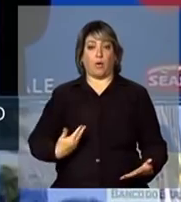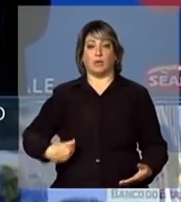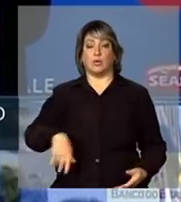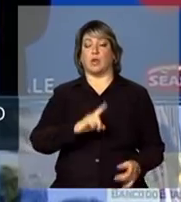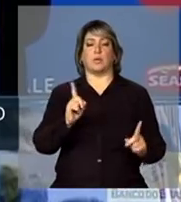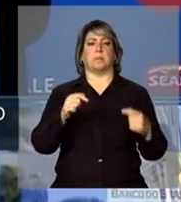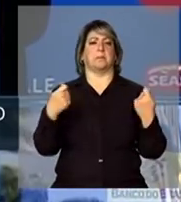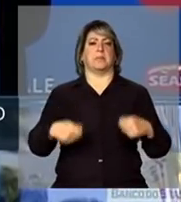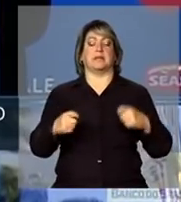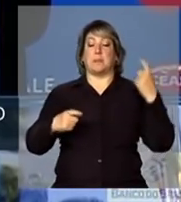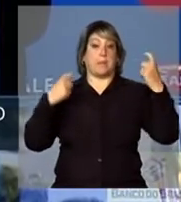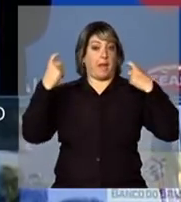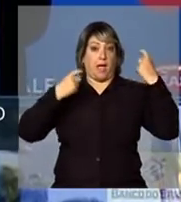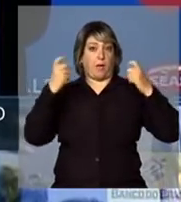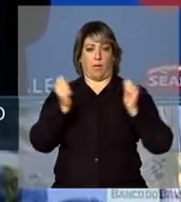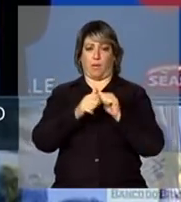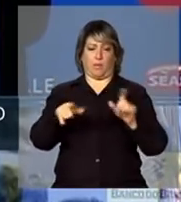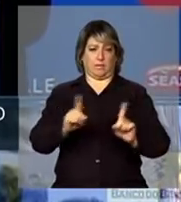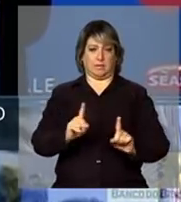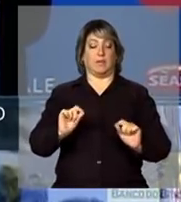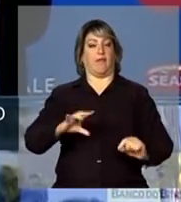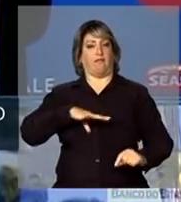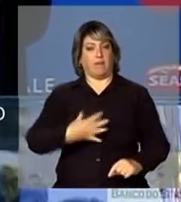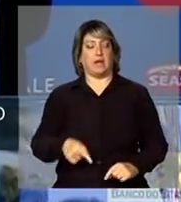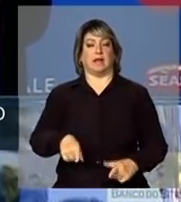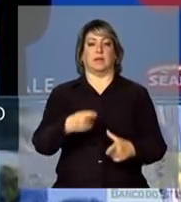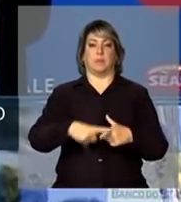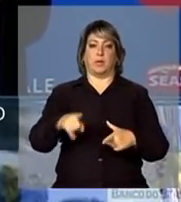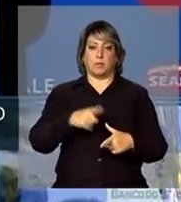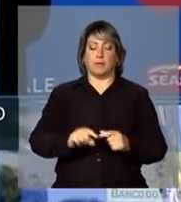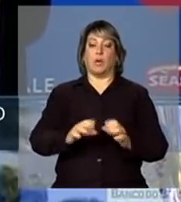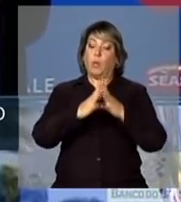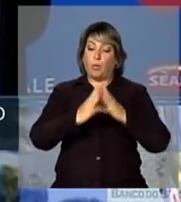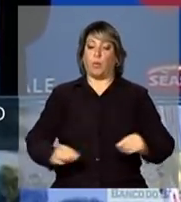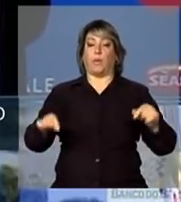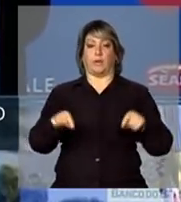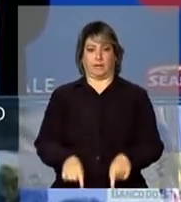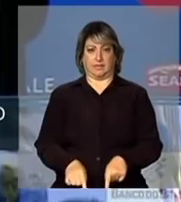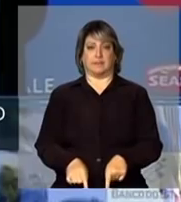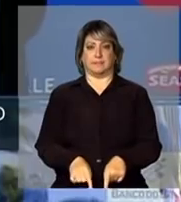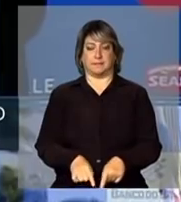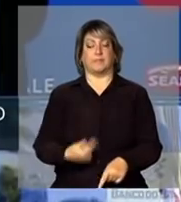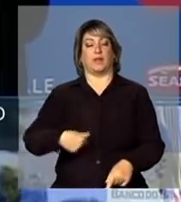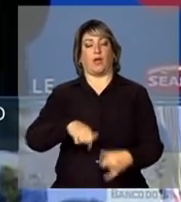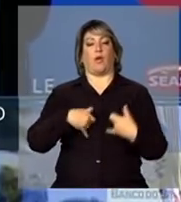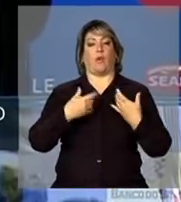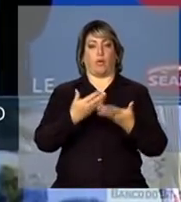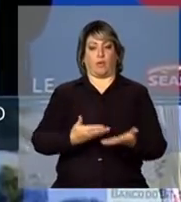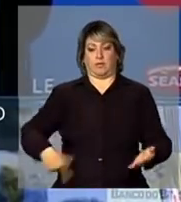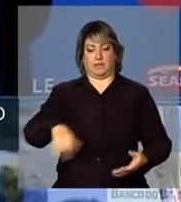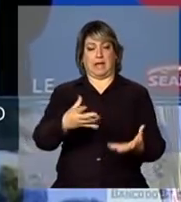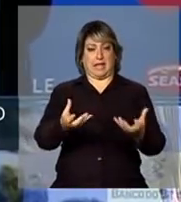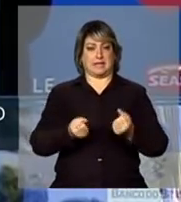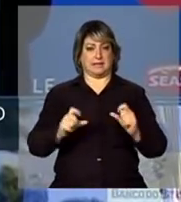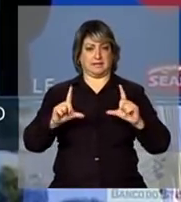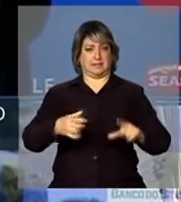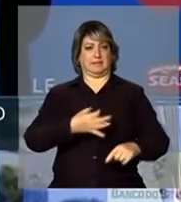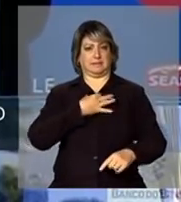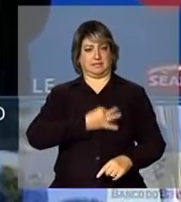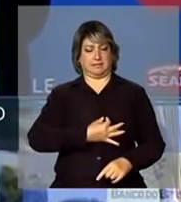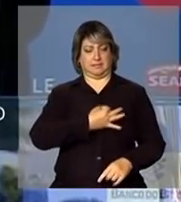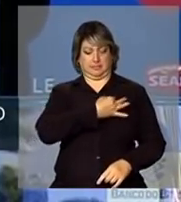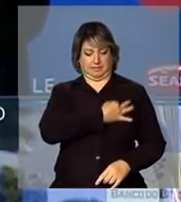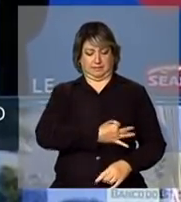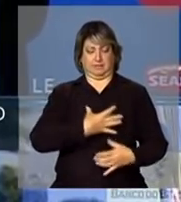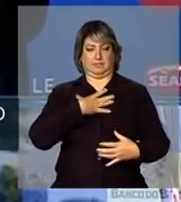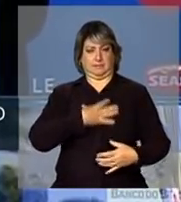ficar preocupados com isso. Temos que enfrentar os problemas e resolvê-los. Nós, homenageados, somos muito gratos